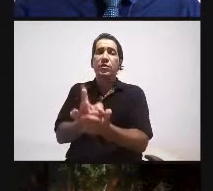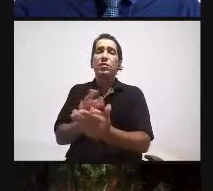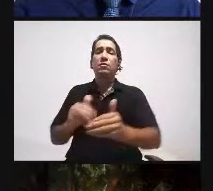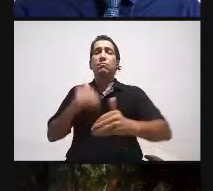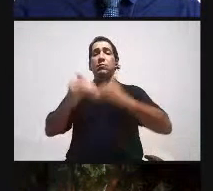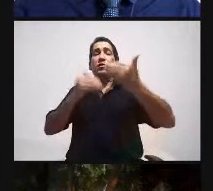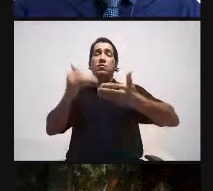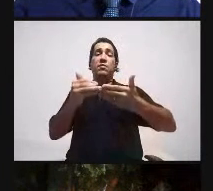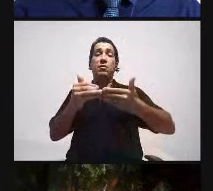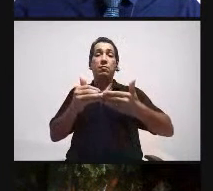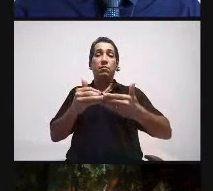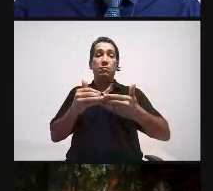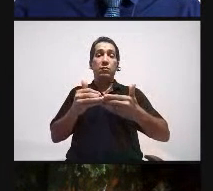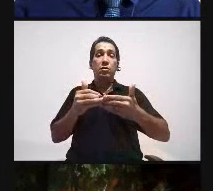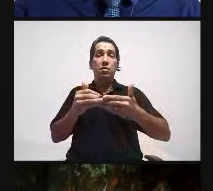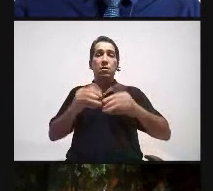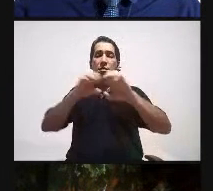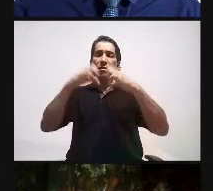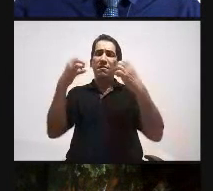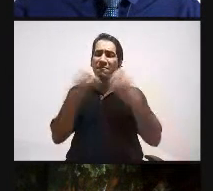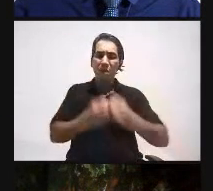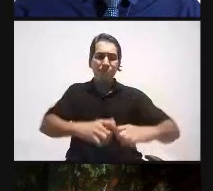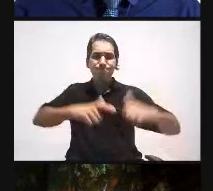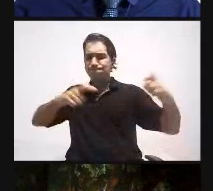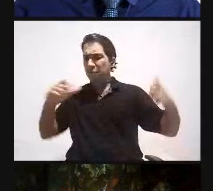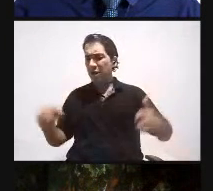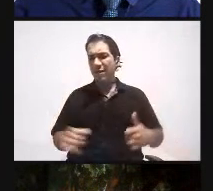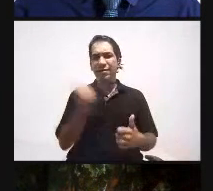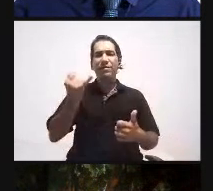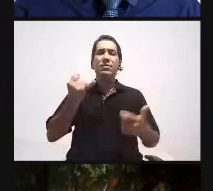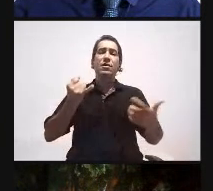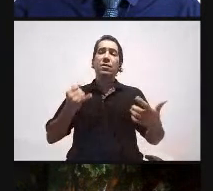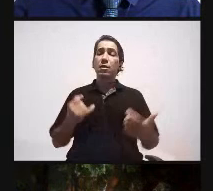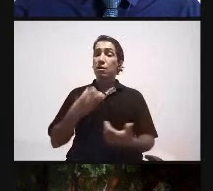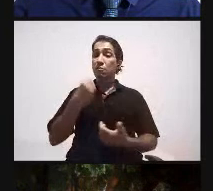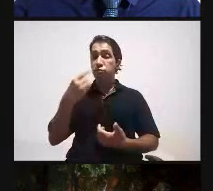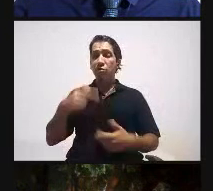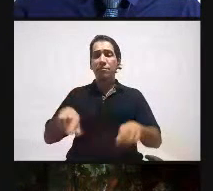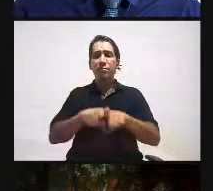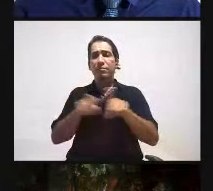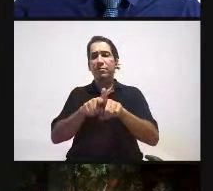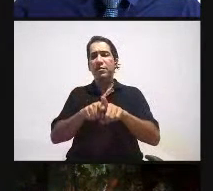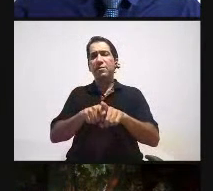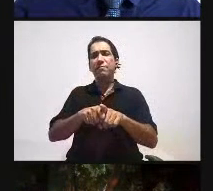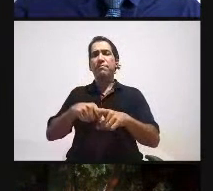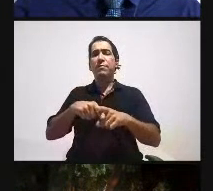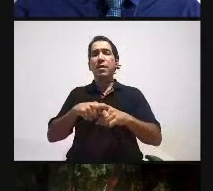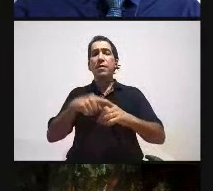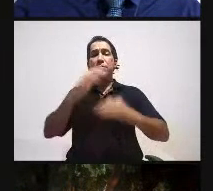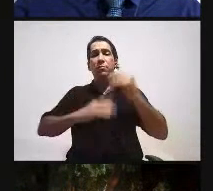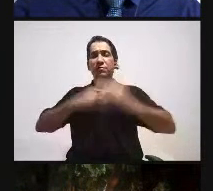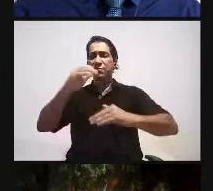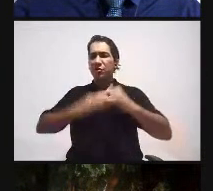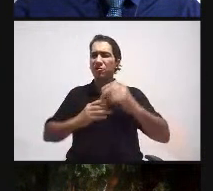tamanho, com profissionais desse gabarito, tratando esses próximos dias até o dia 6,